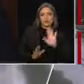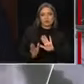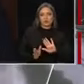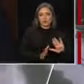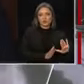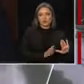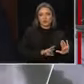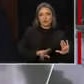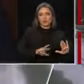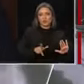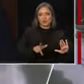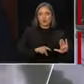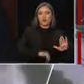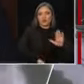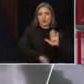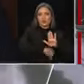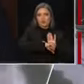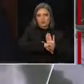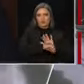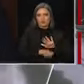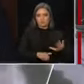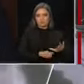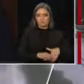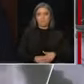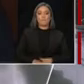ultrapassa a órbita do ilícito civil.